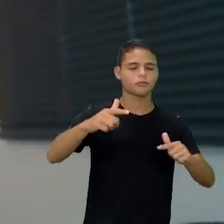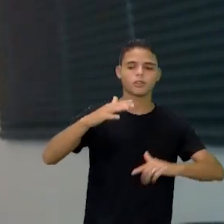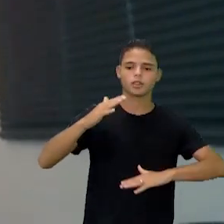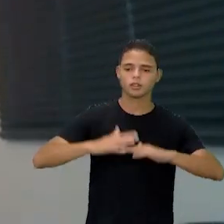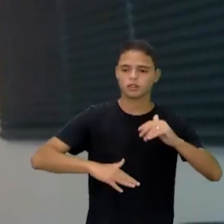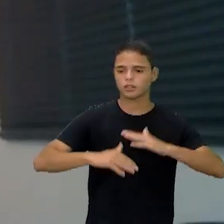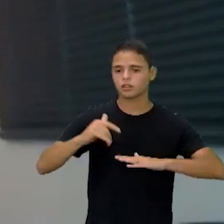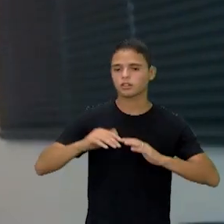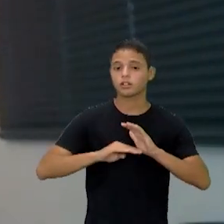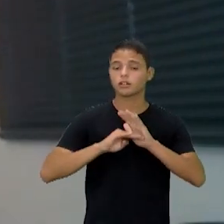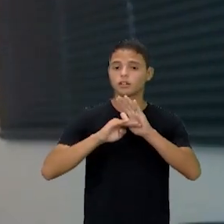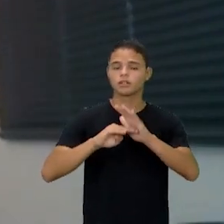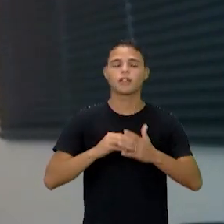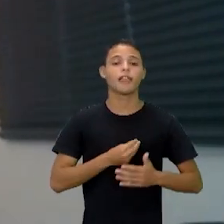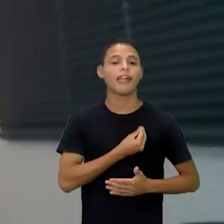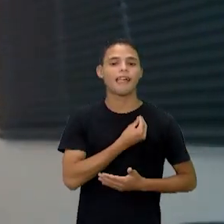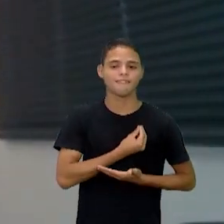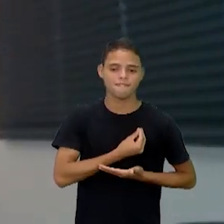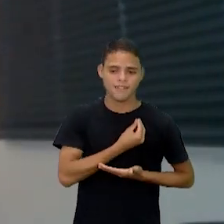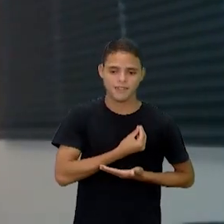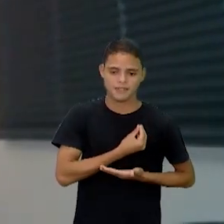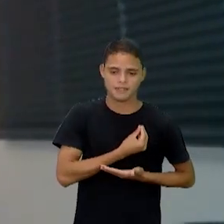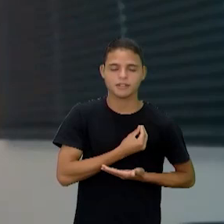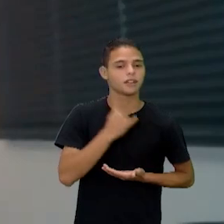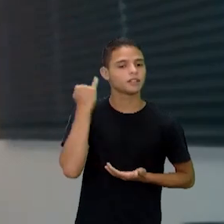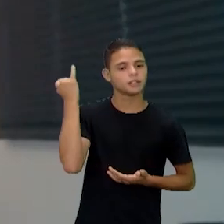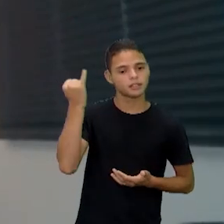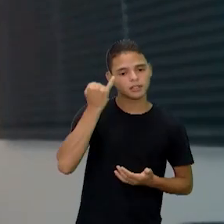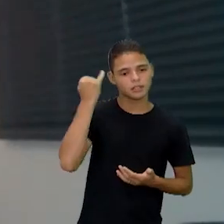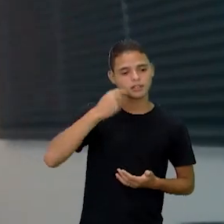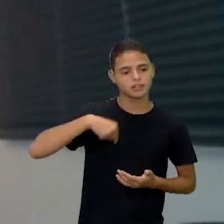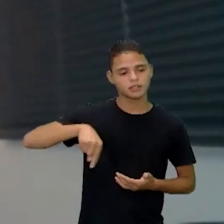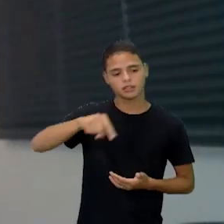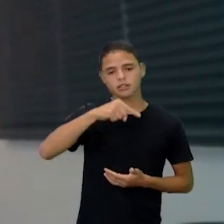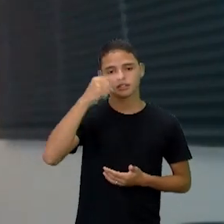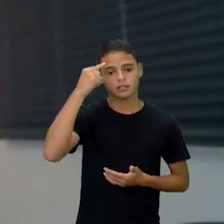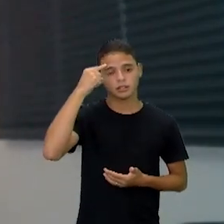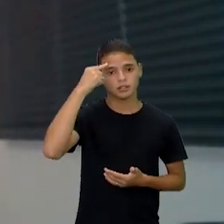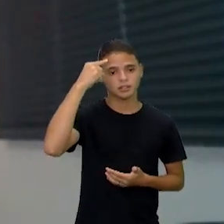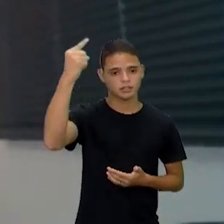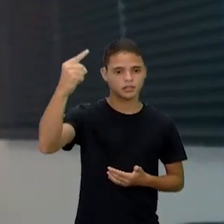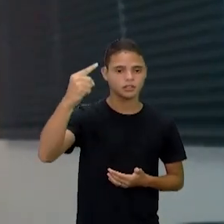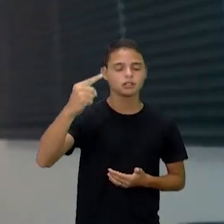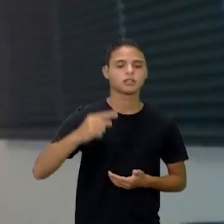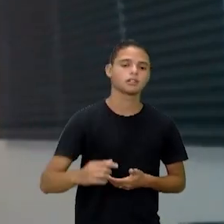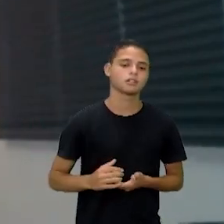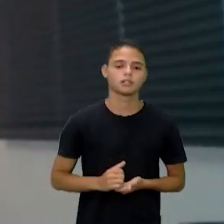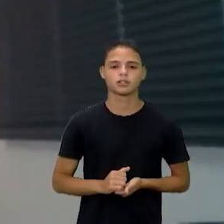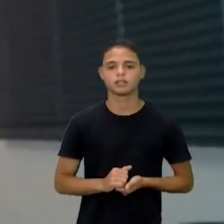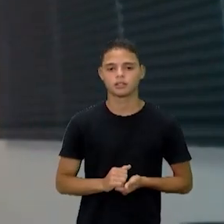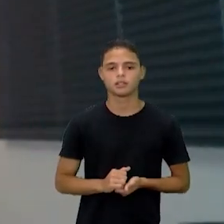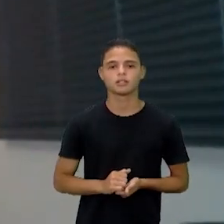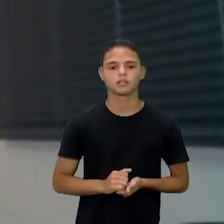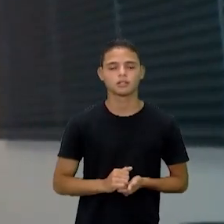vão ajudar na minha vida, né? Então, é importante a gente pensar no enriquecimento como